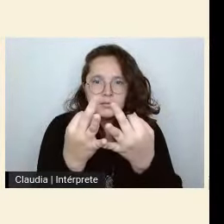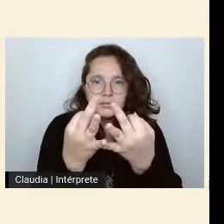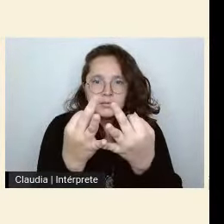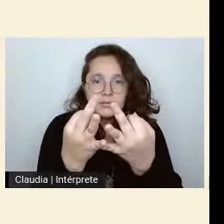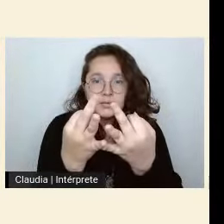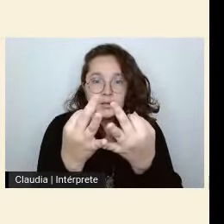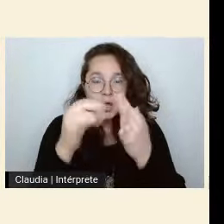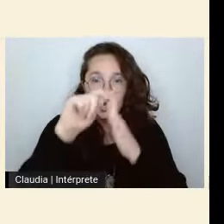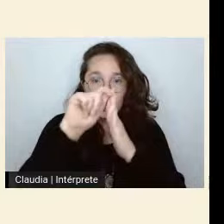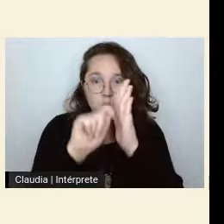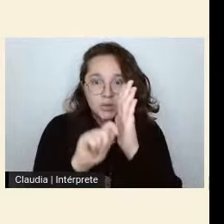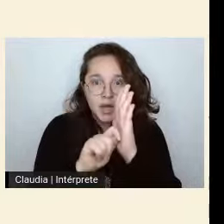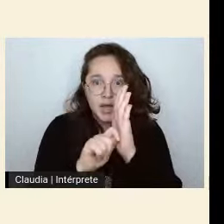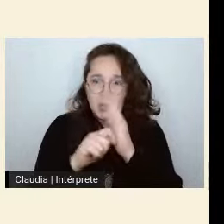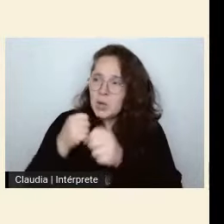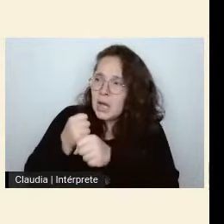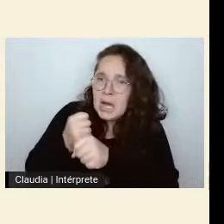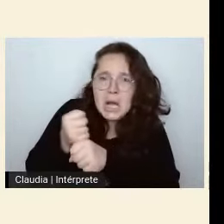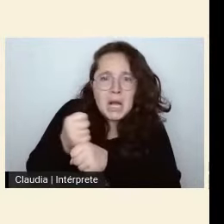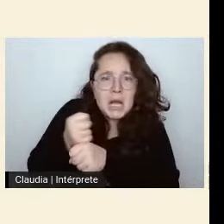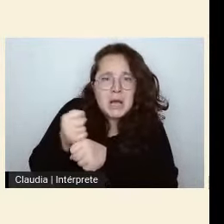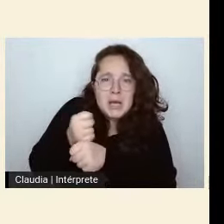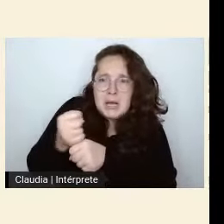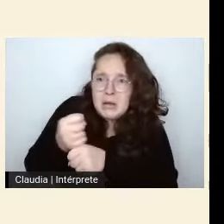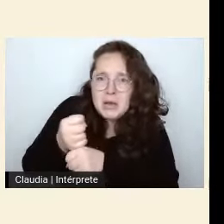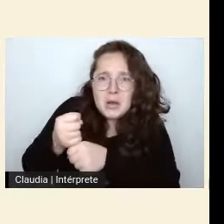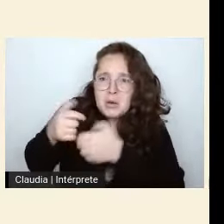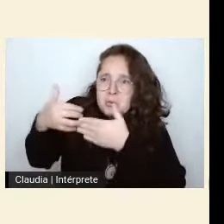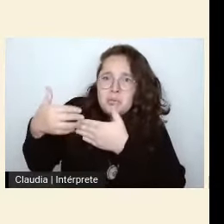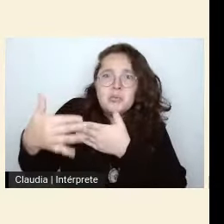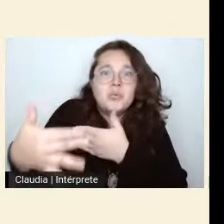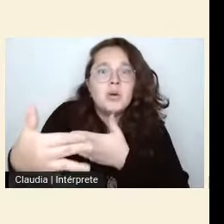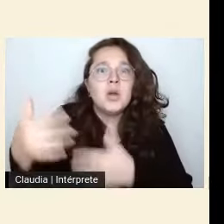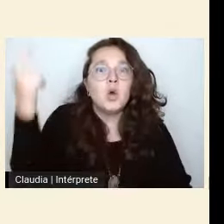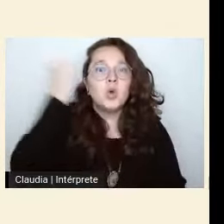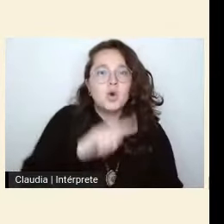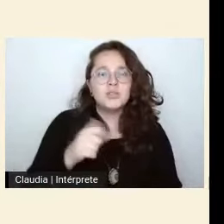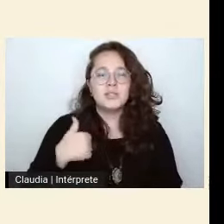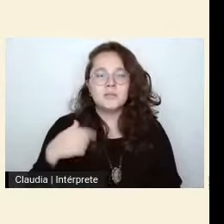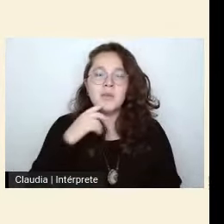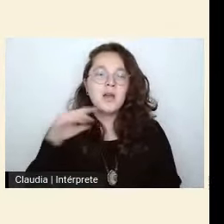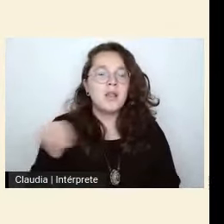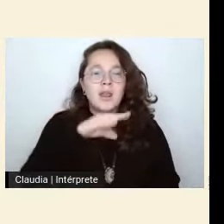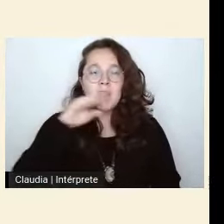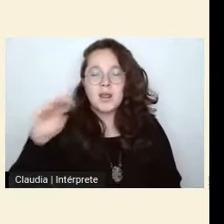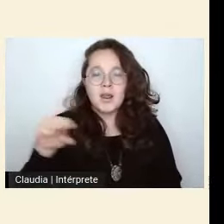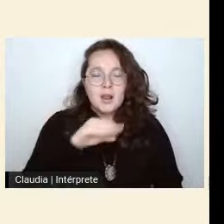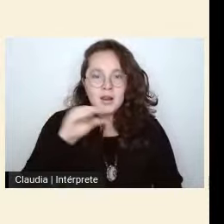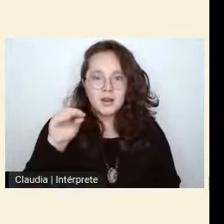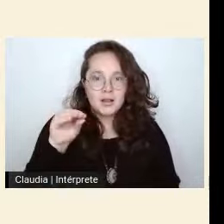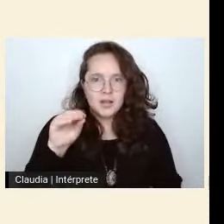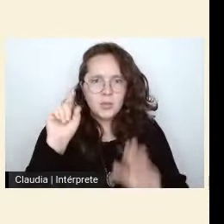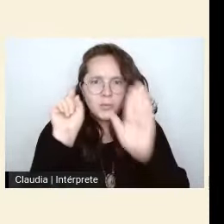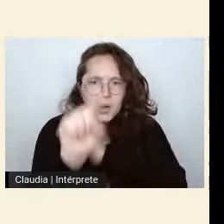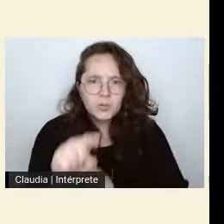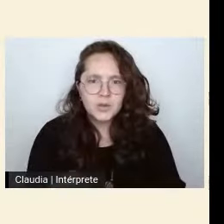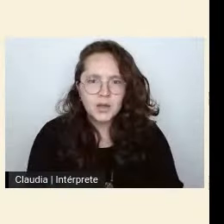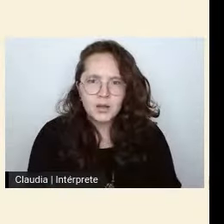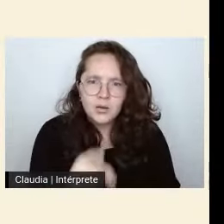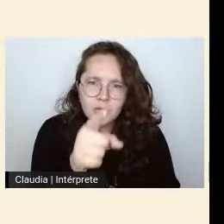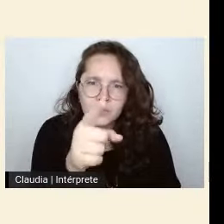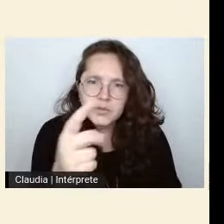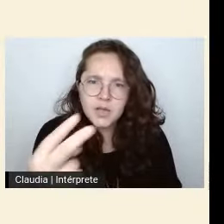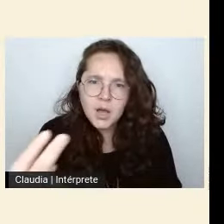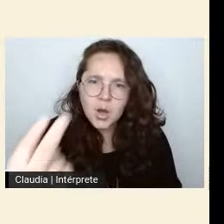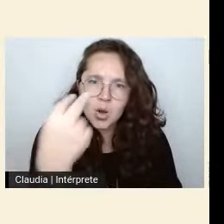Séculos se passaram até que eu pudesse falar a minha própria língua, e então eu pudesse te perguntar: o que você enxerga ao ver uma